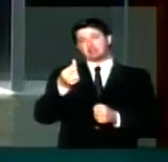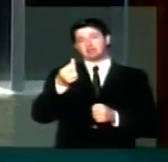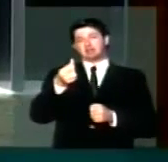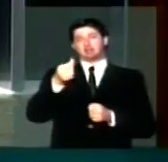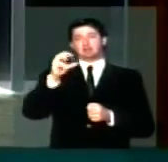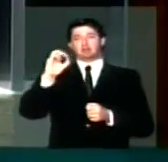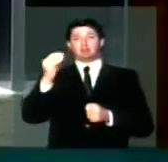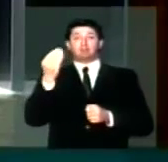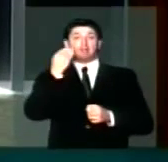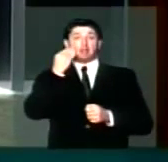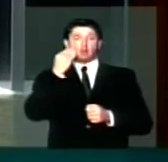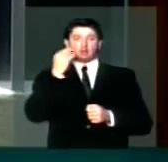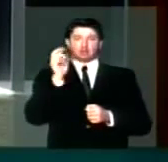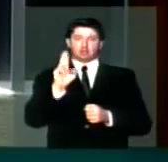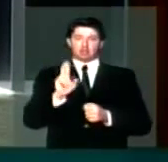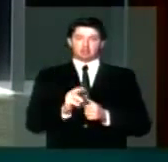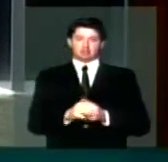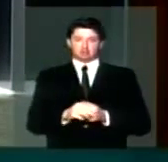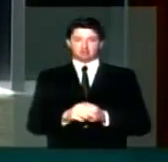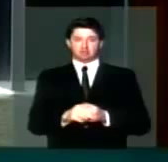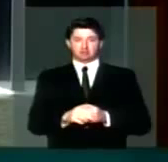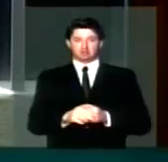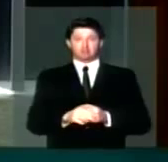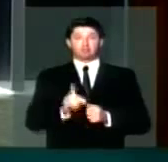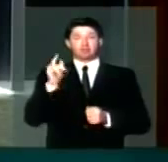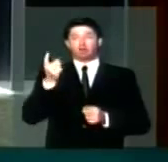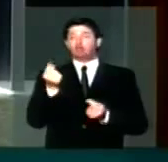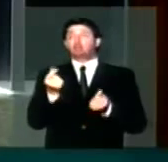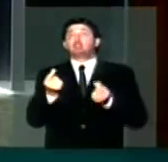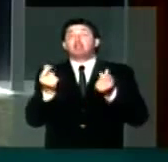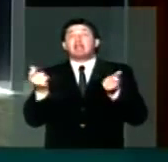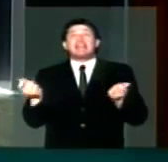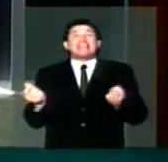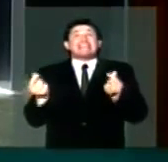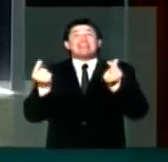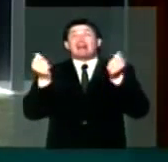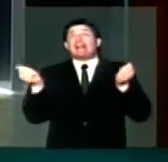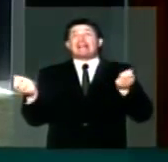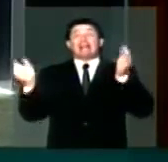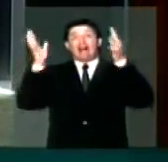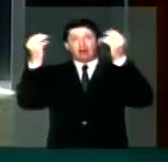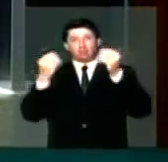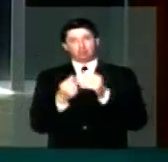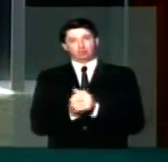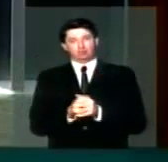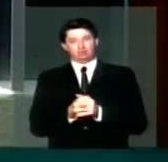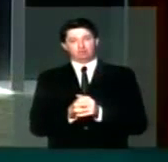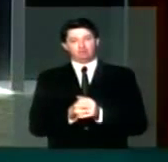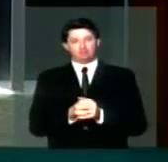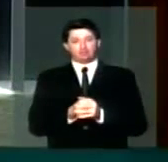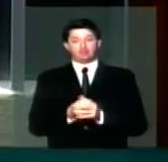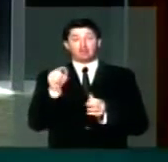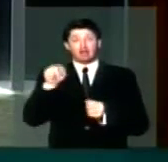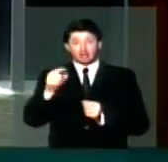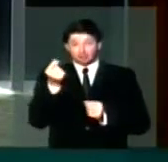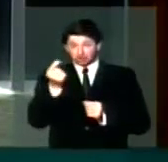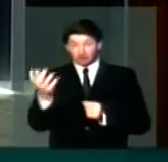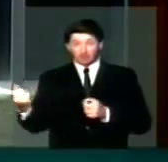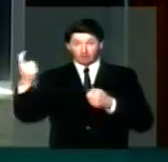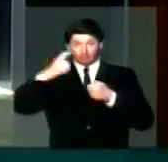1,360 bilhão. Uma verdadeira fortuna, senhor presidente. Esses dinheiros